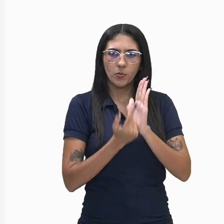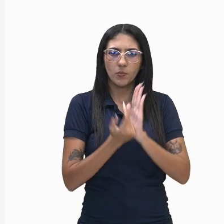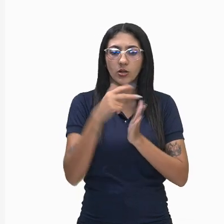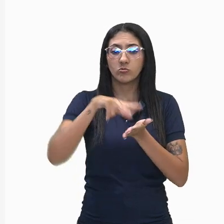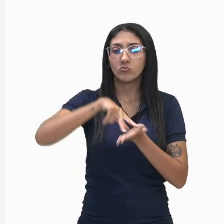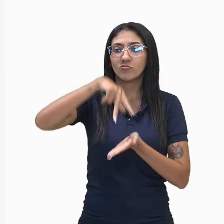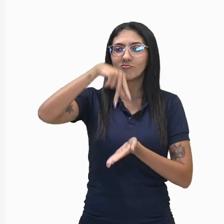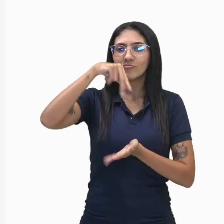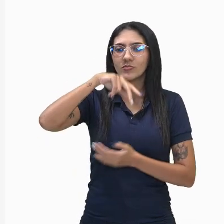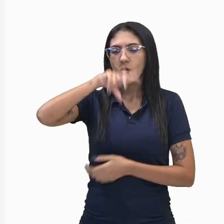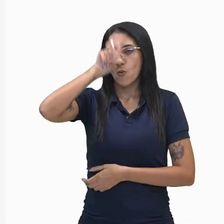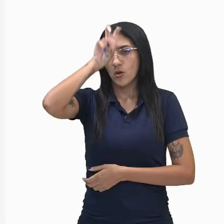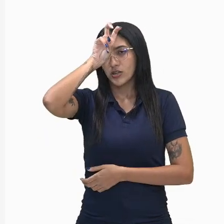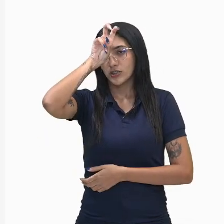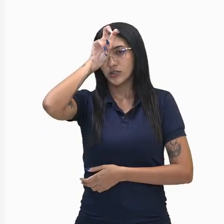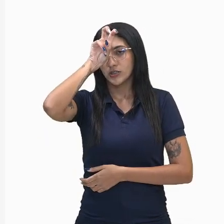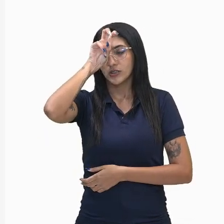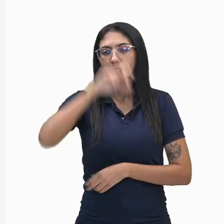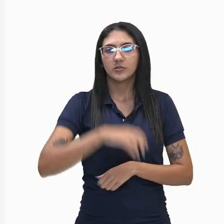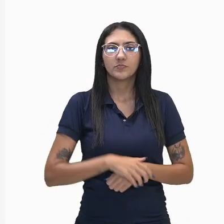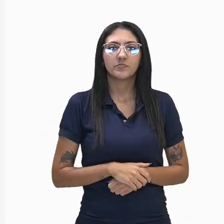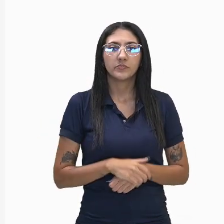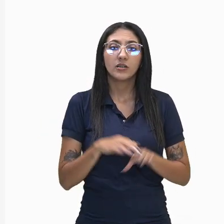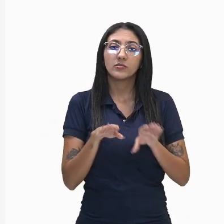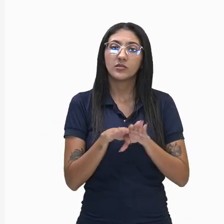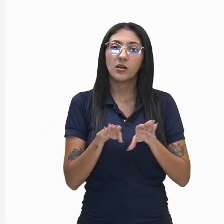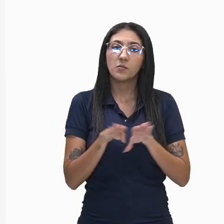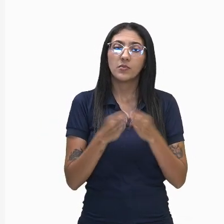anteriores, e em afrescos